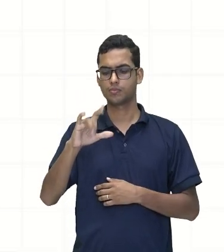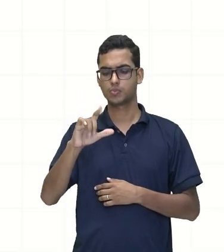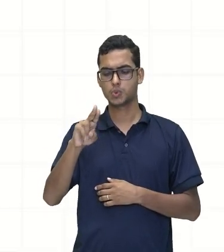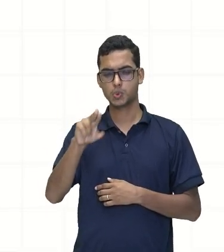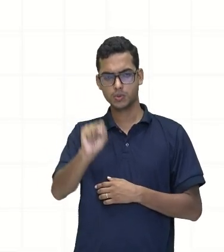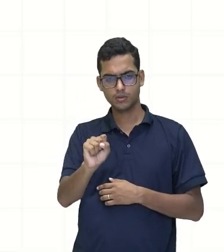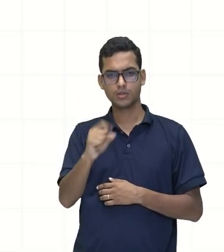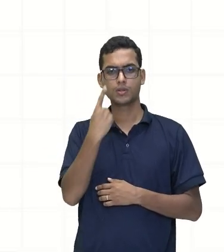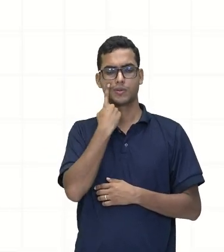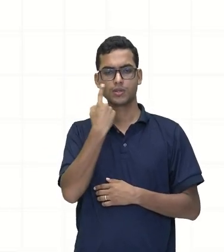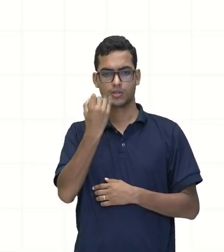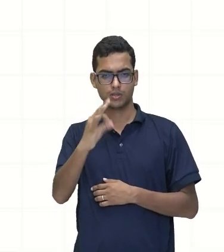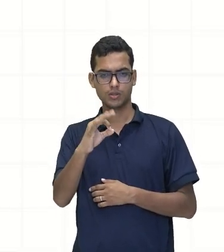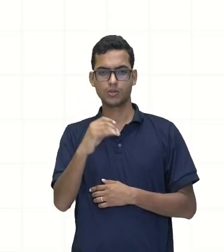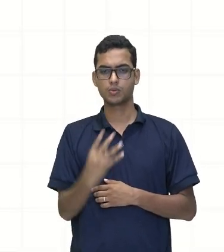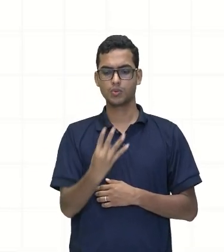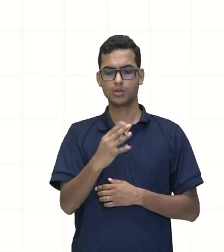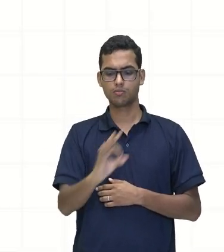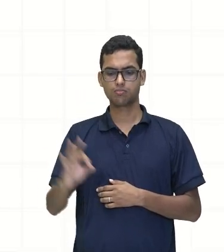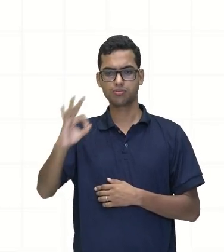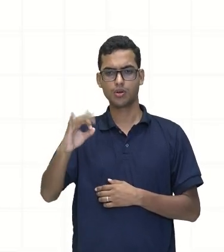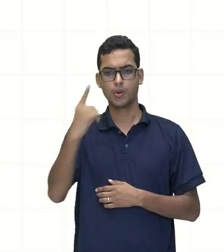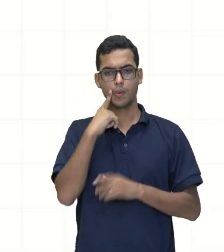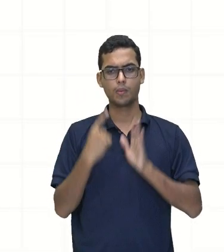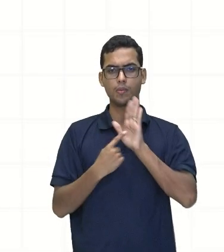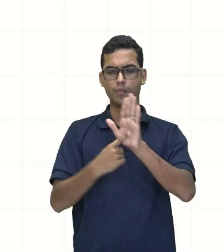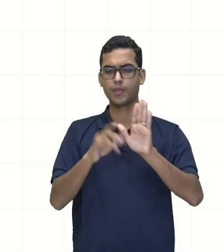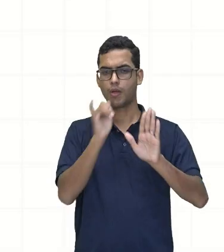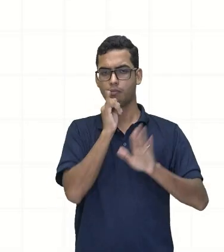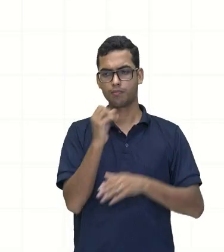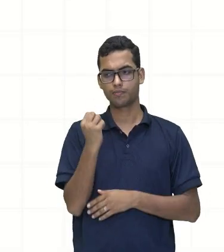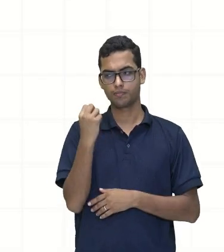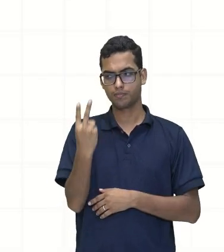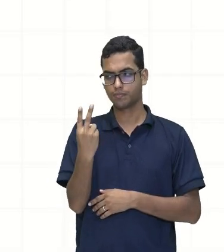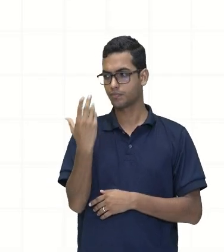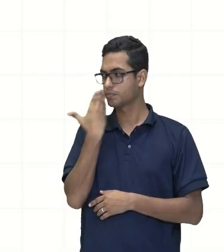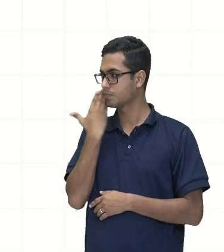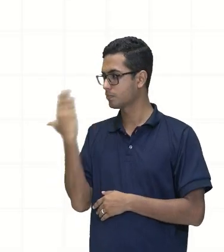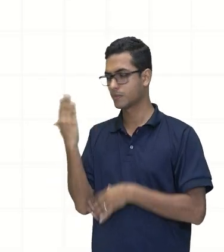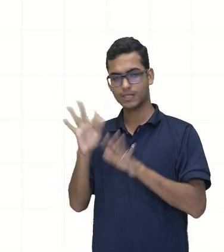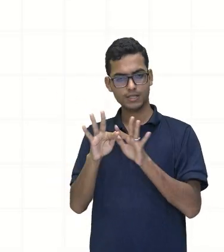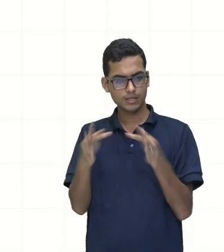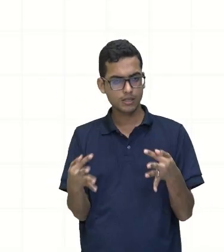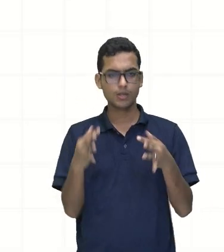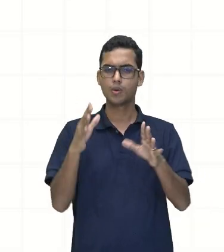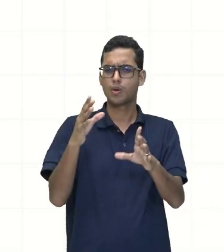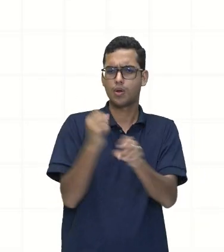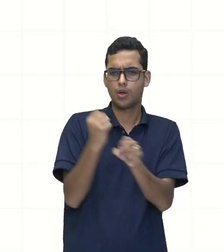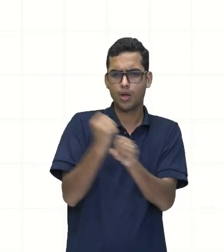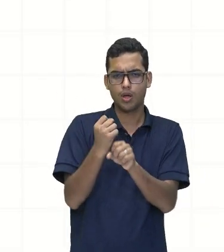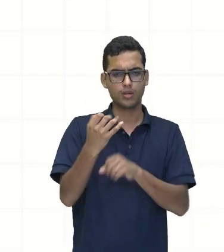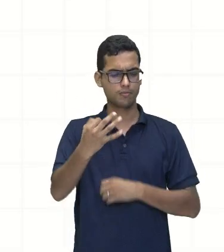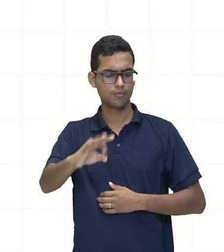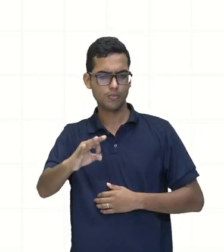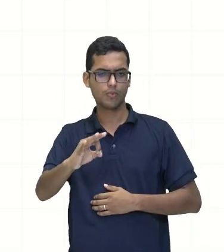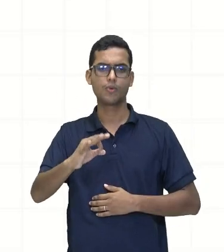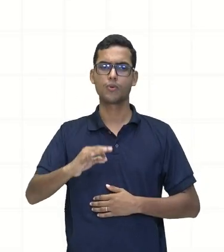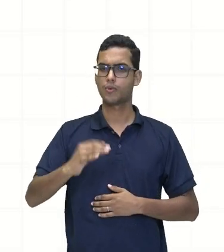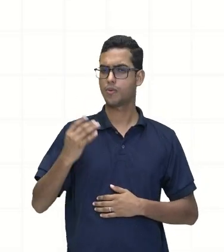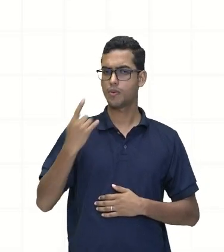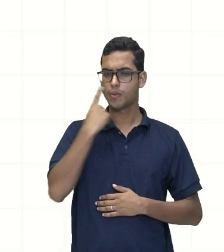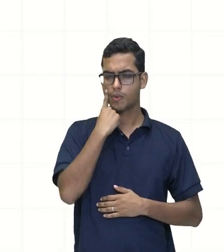é a resposta do nosso exemplo 2, ok? Bem simples, tá? Não tem